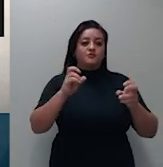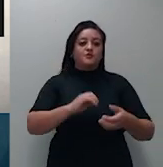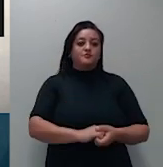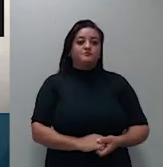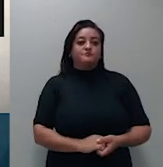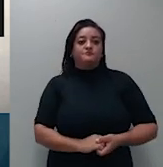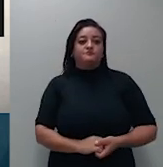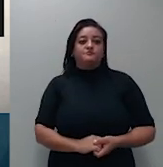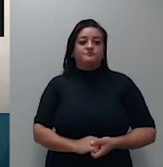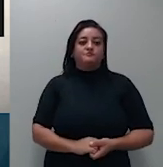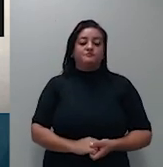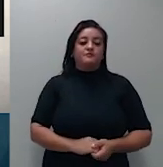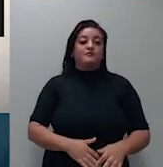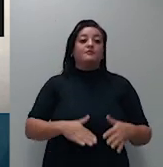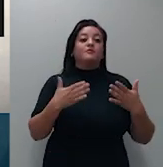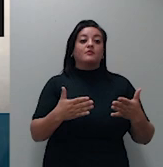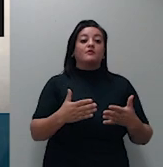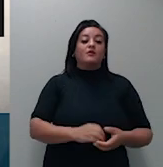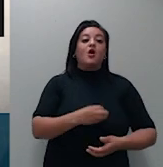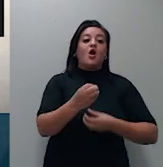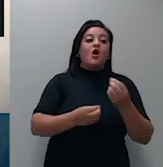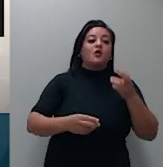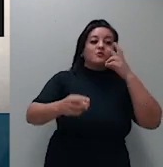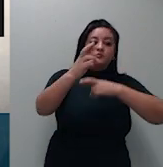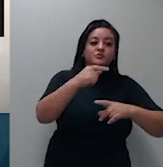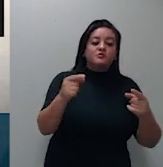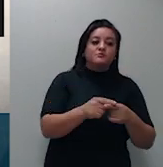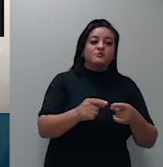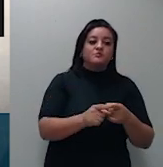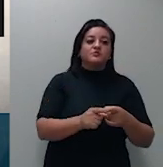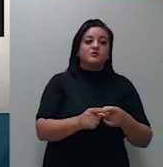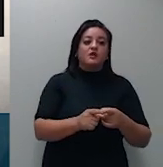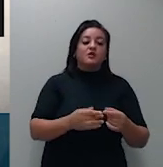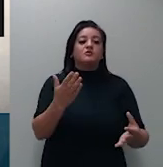Então como se vê o objeto da São Paulo